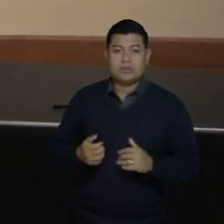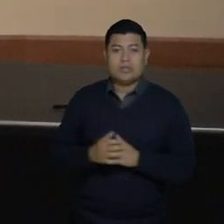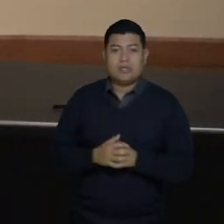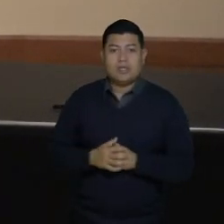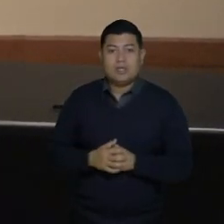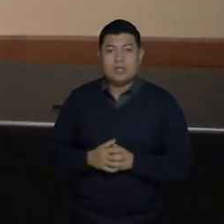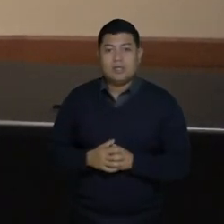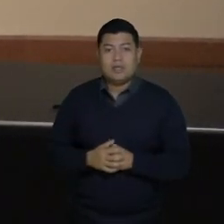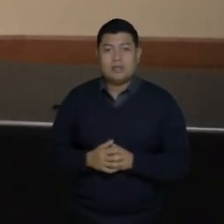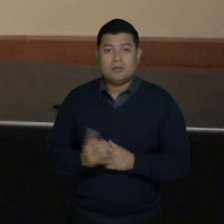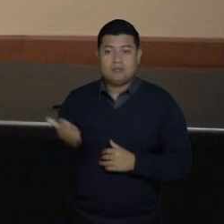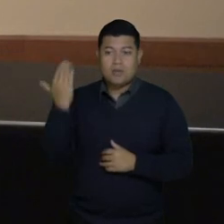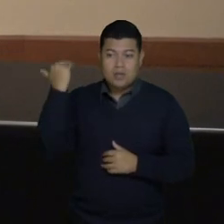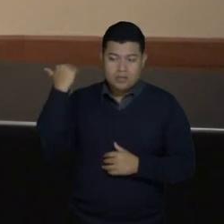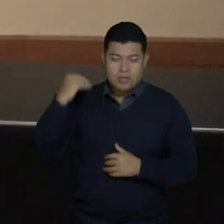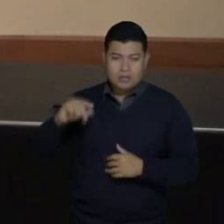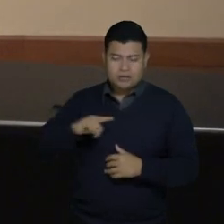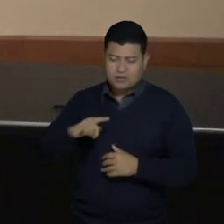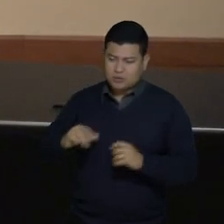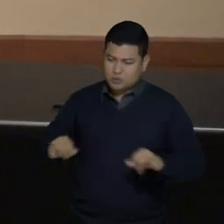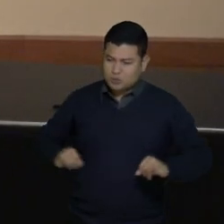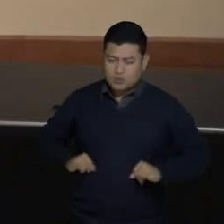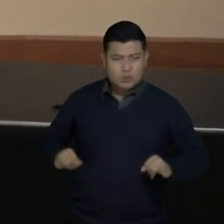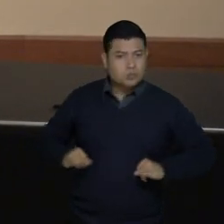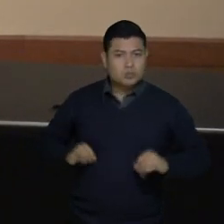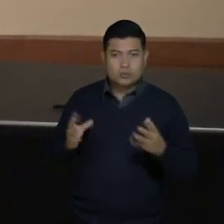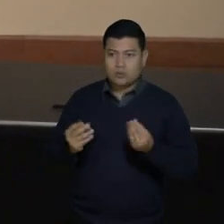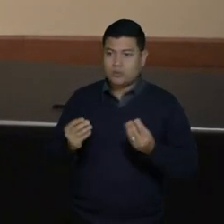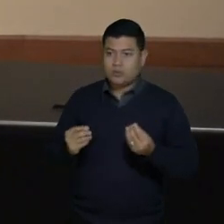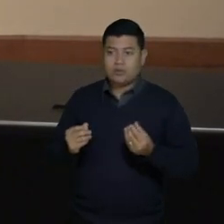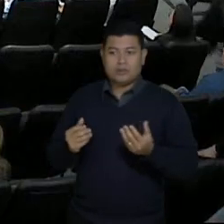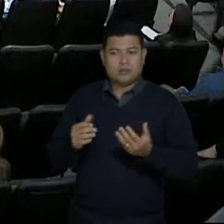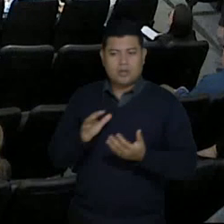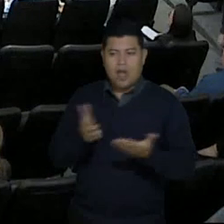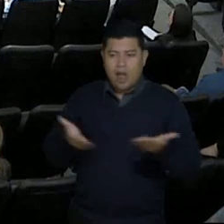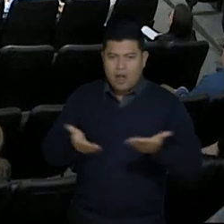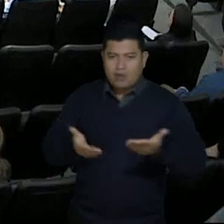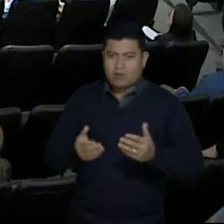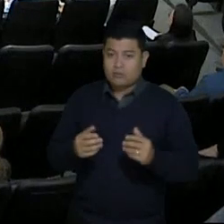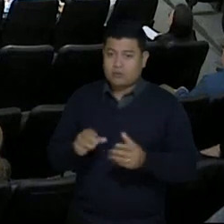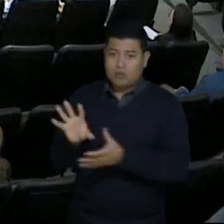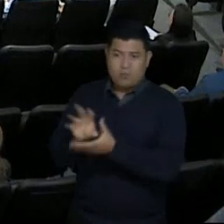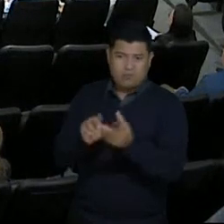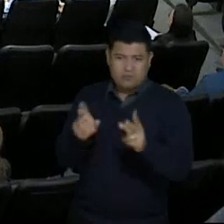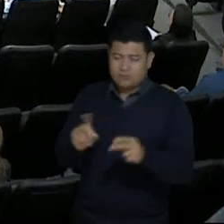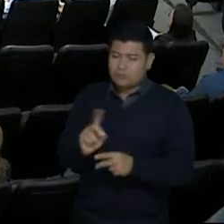um índice de Sofrimento absurdo não precisem passar por isso vamos